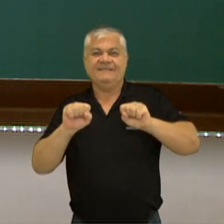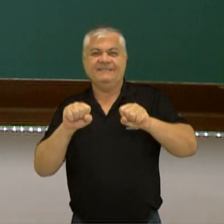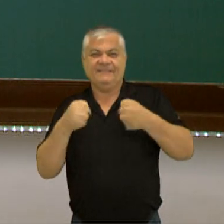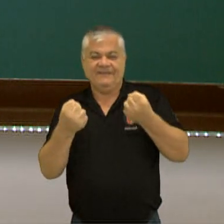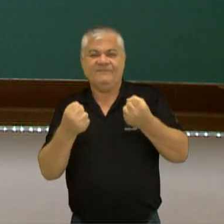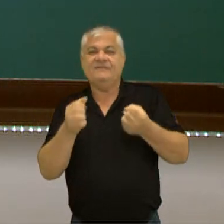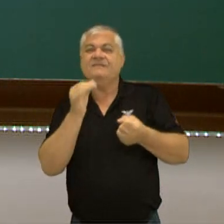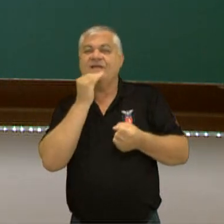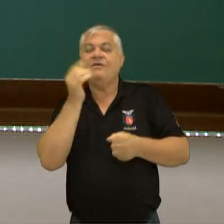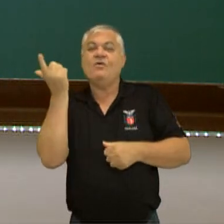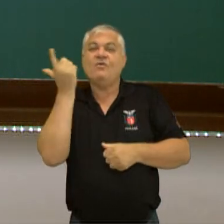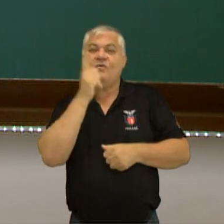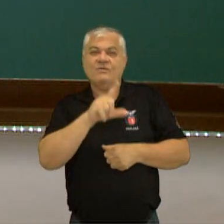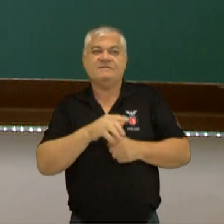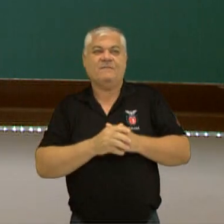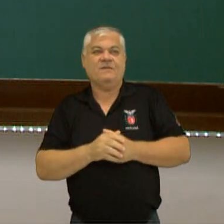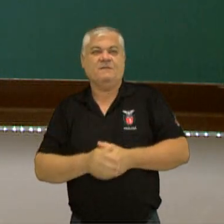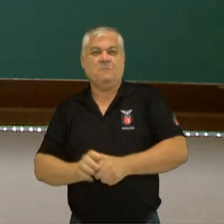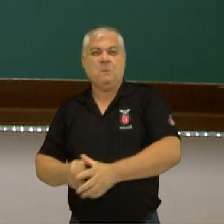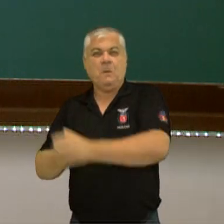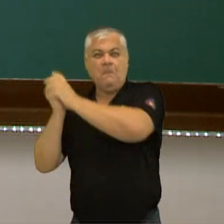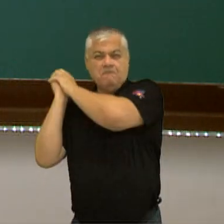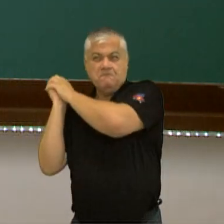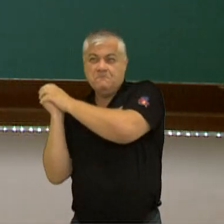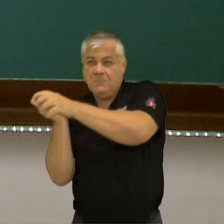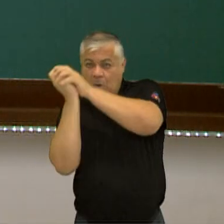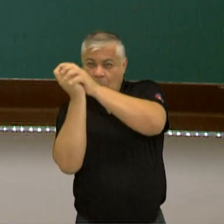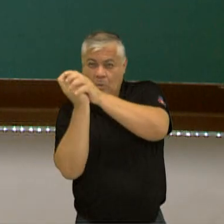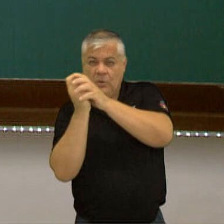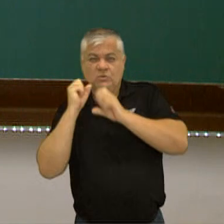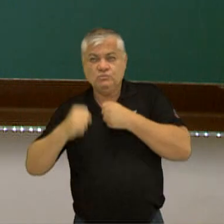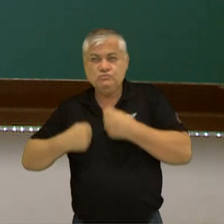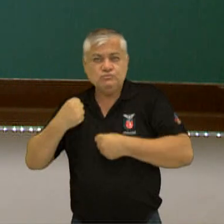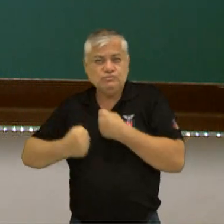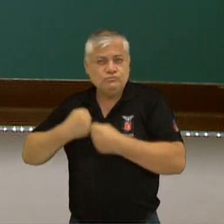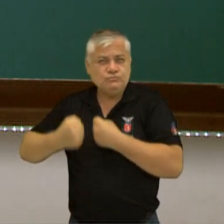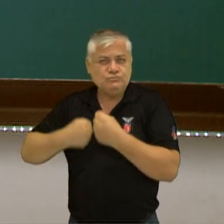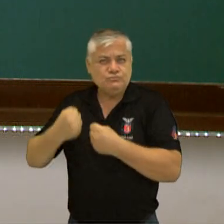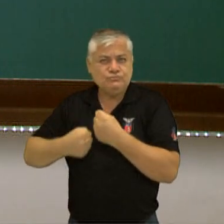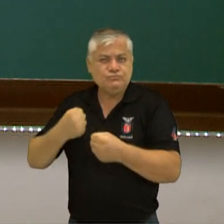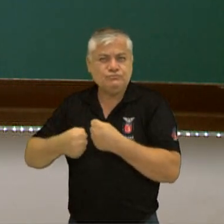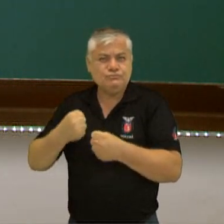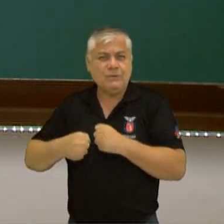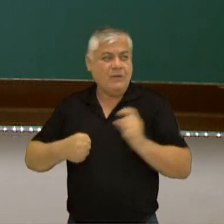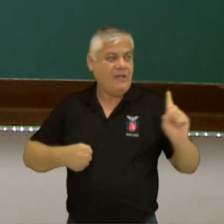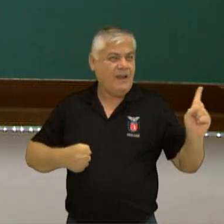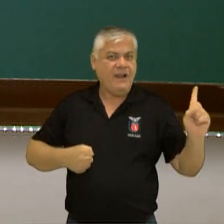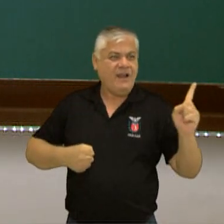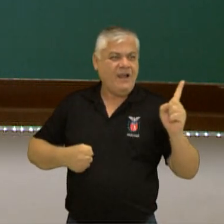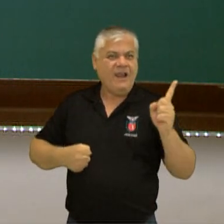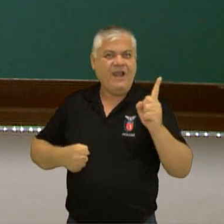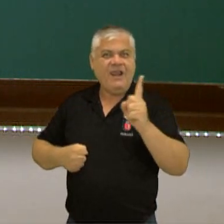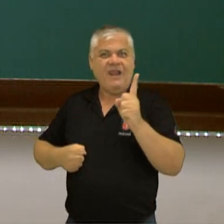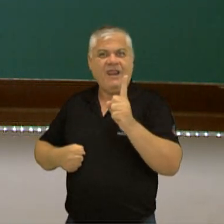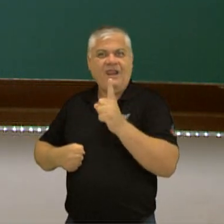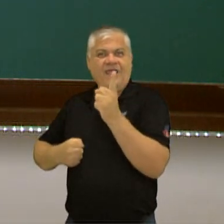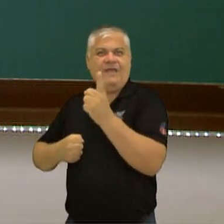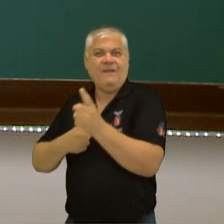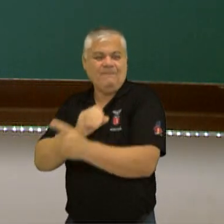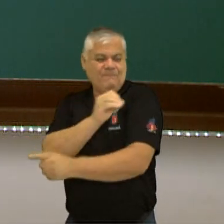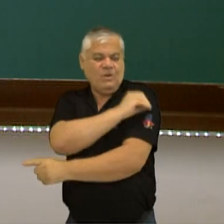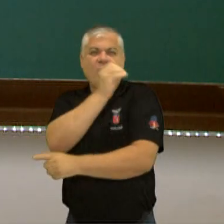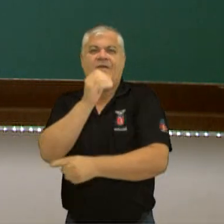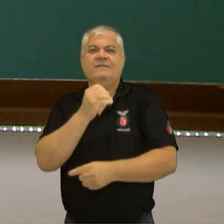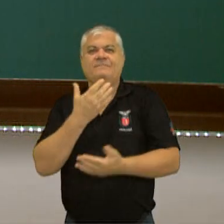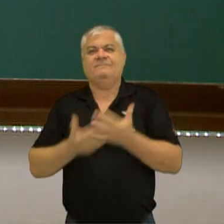bola enquanto ele corre. Então, eu vou lá, faço a rebatida, saio correndo, o atleta de defesa vem com a bola e encosta a bola em mim. Tô